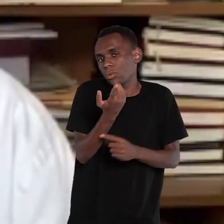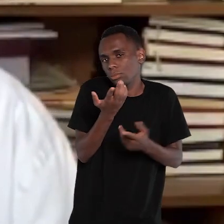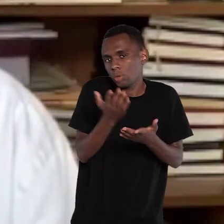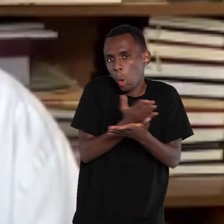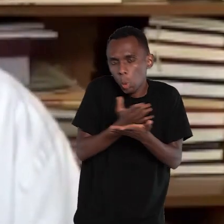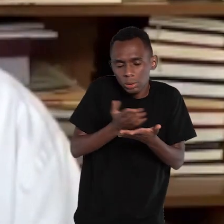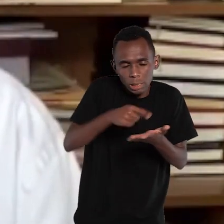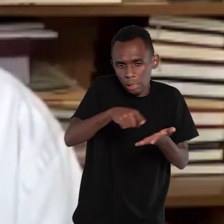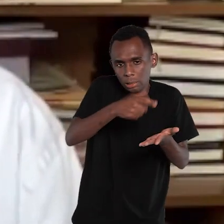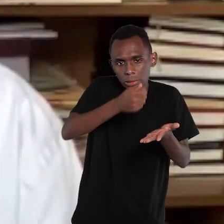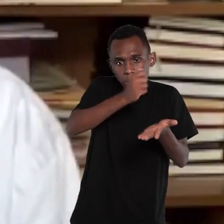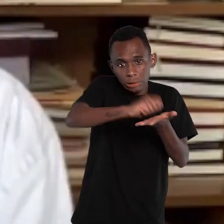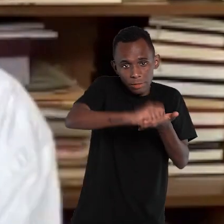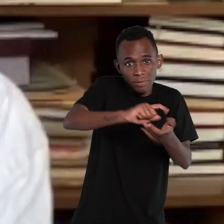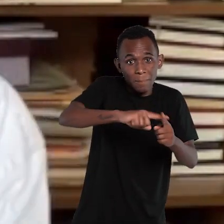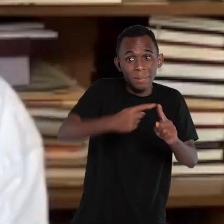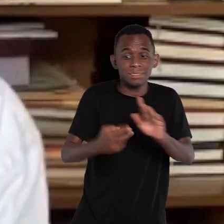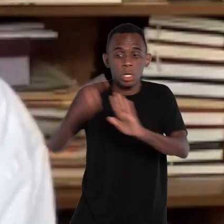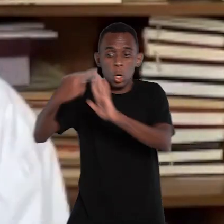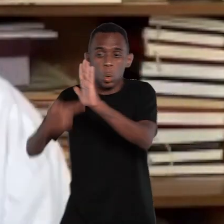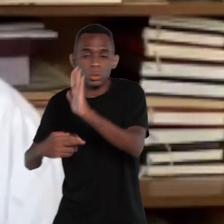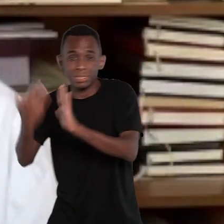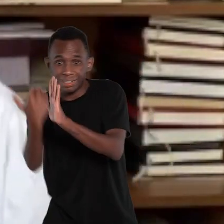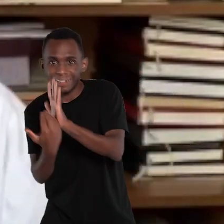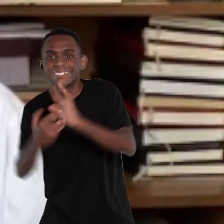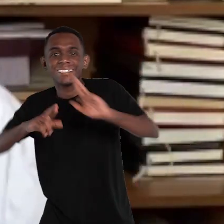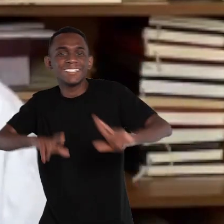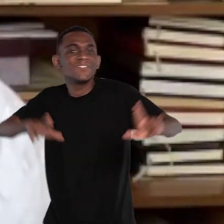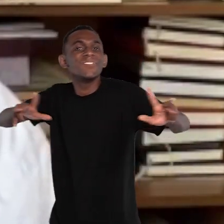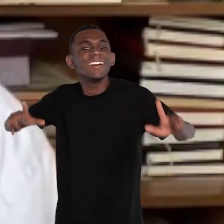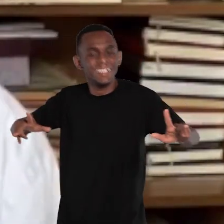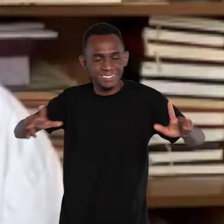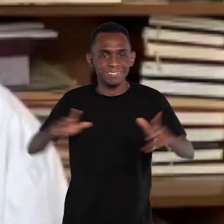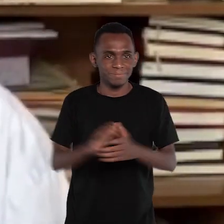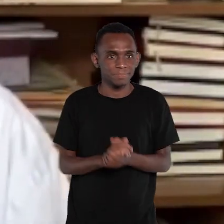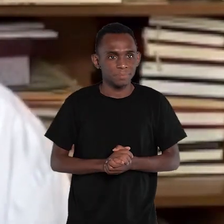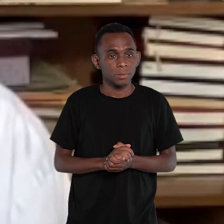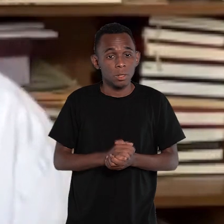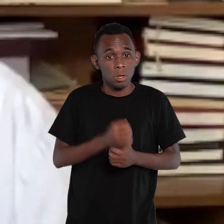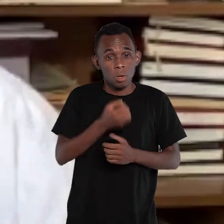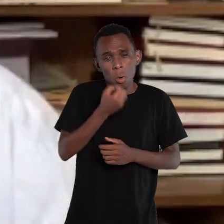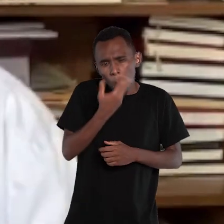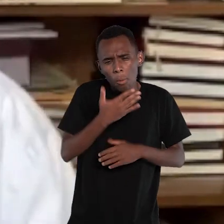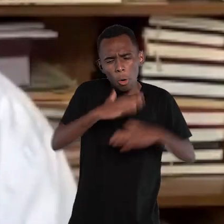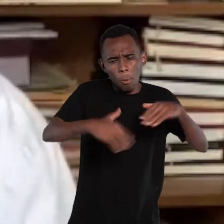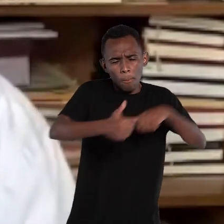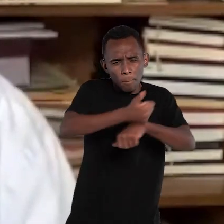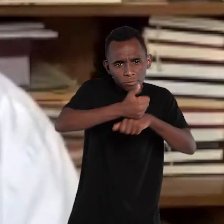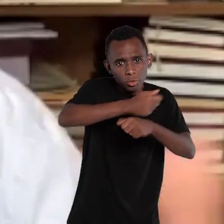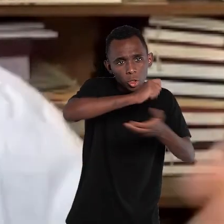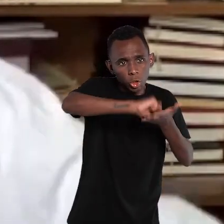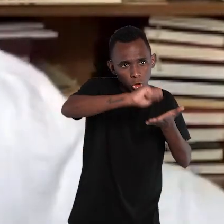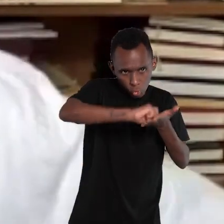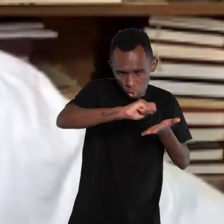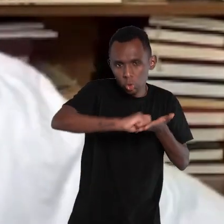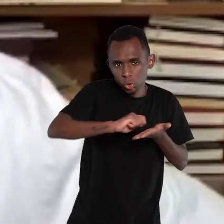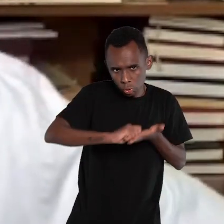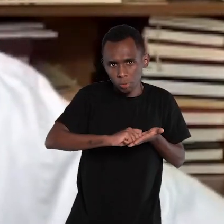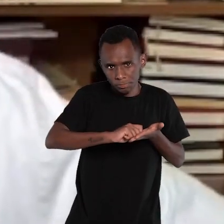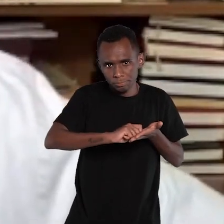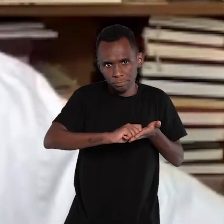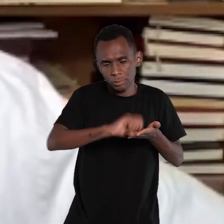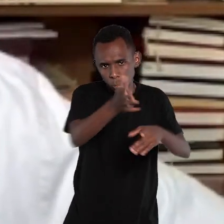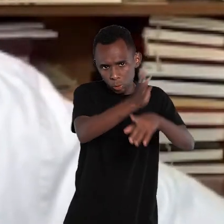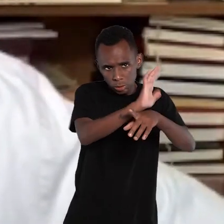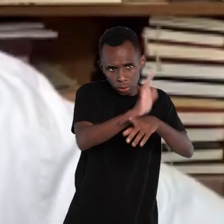ser escritor, outra coisa é ele ser roteirista. Essas duas coisas não são automáticas. Um bom escritor, e Hollywood está aí para